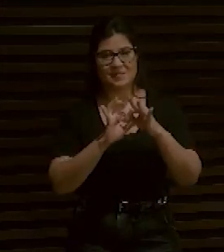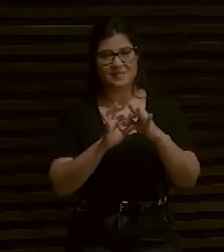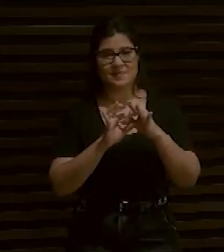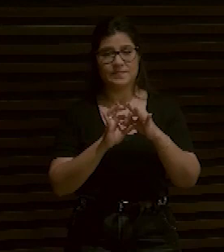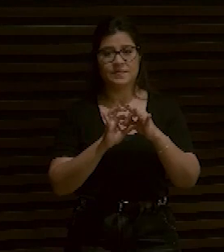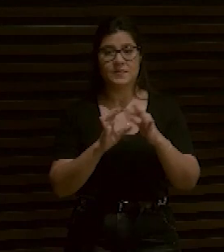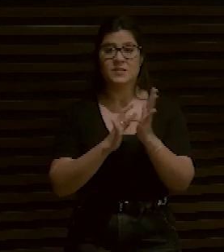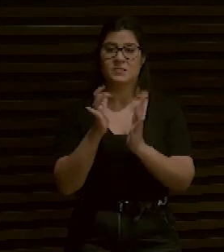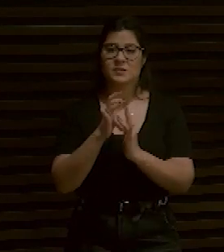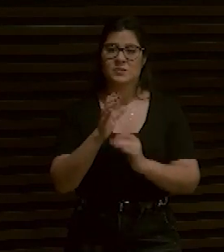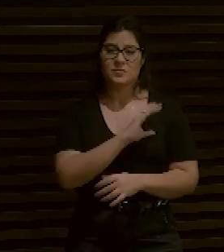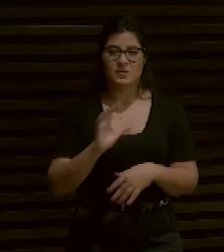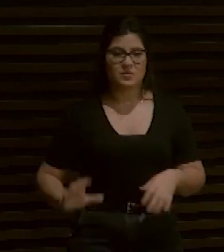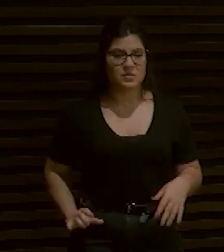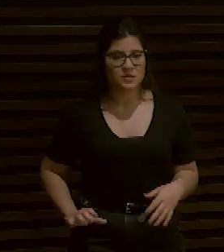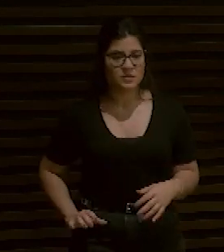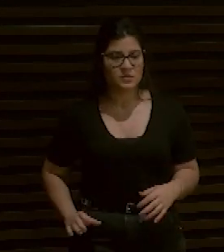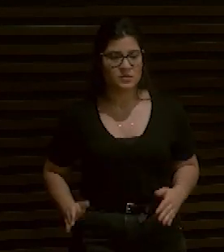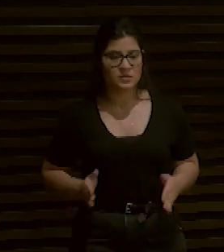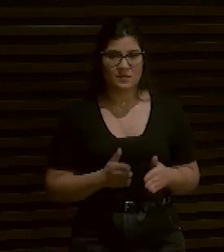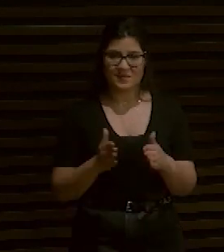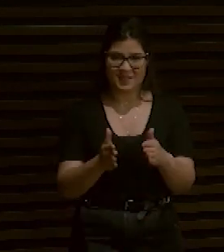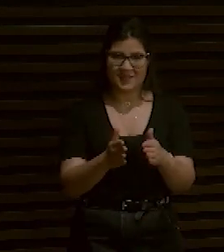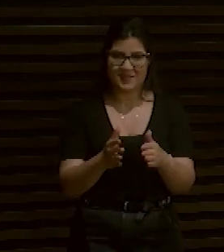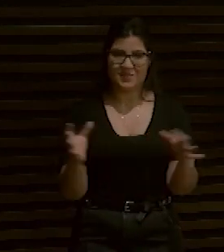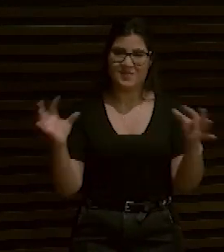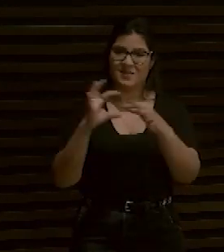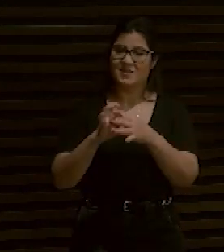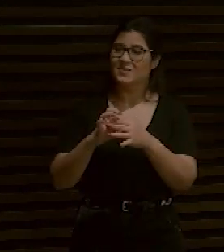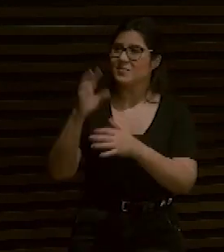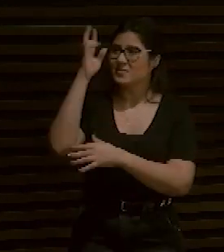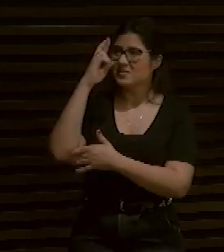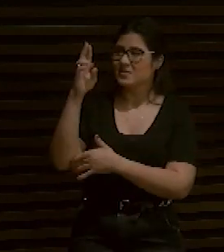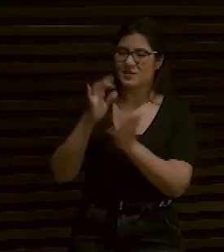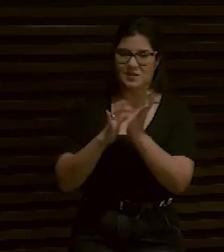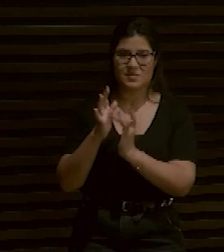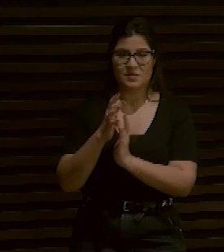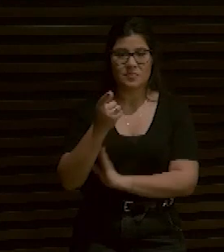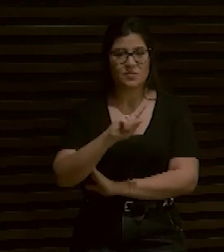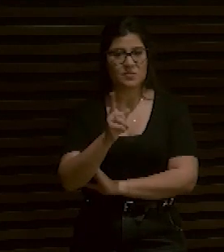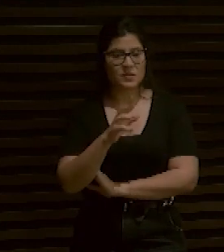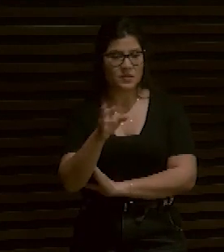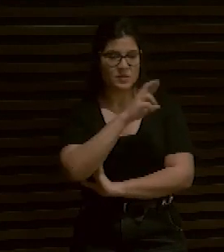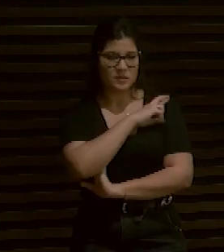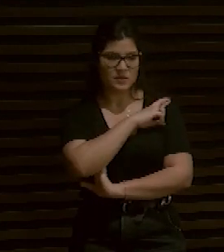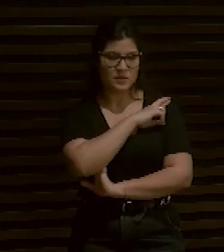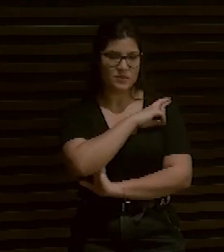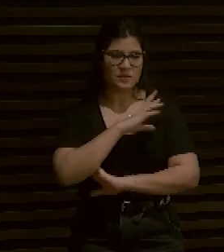Jesus Cristo é o mediador que nos ligou novamente ao Senhor Jesus. Não é a religião que te liga ao Senhor.